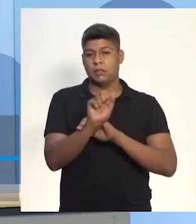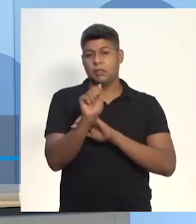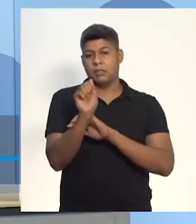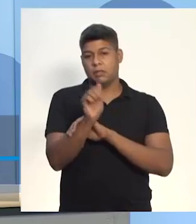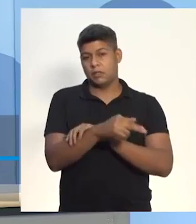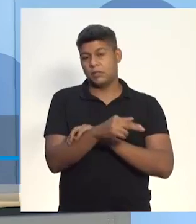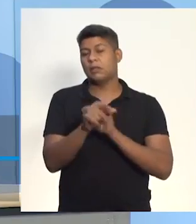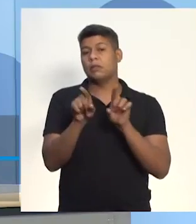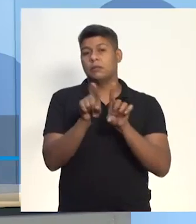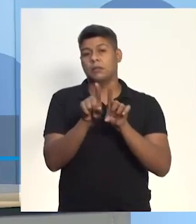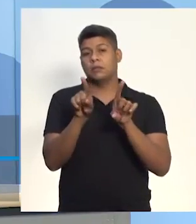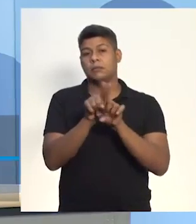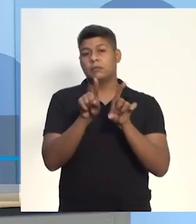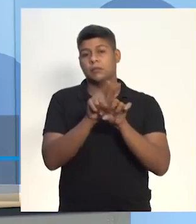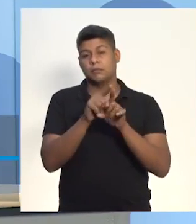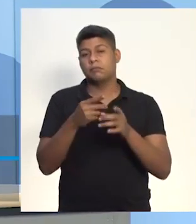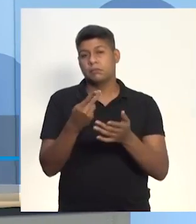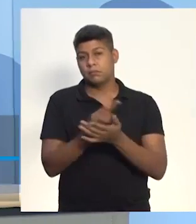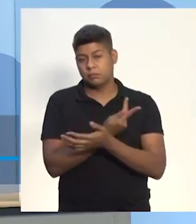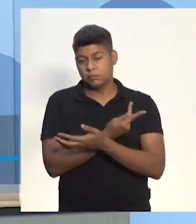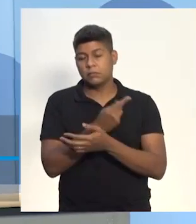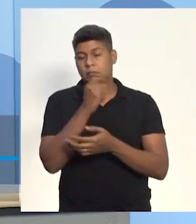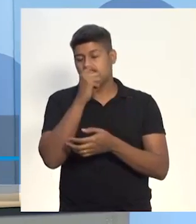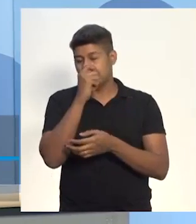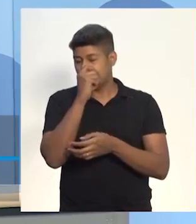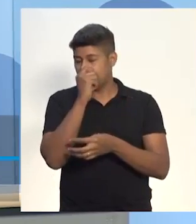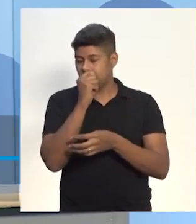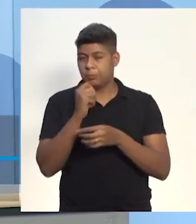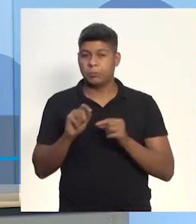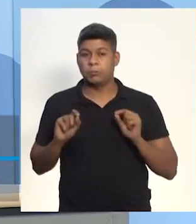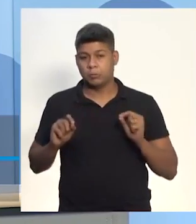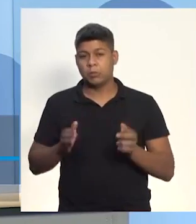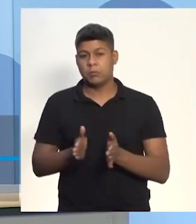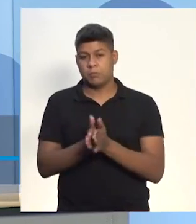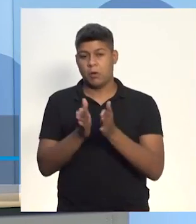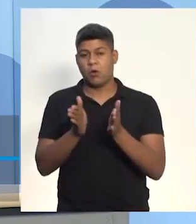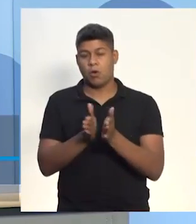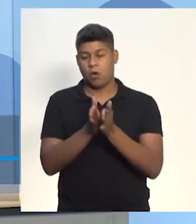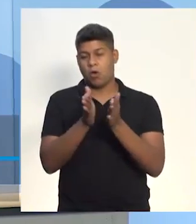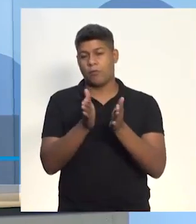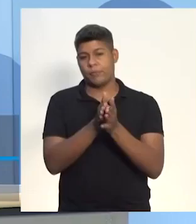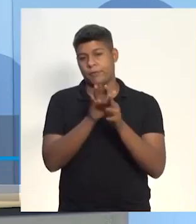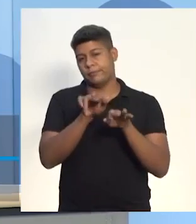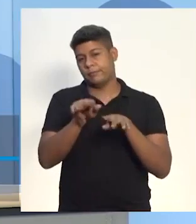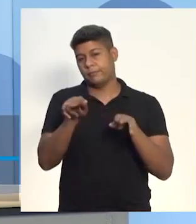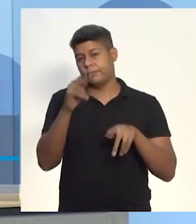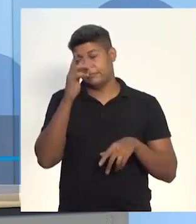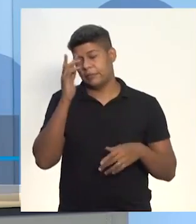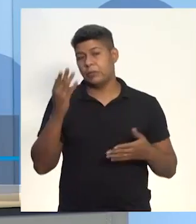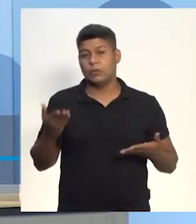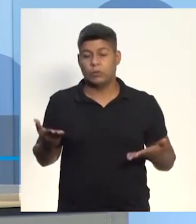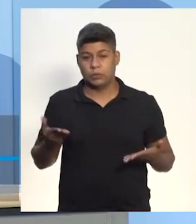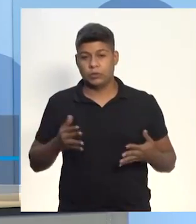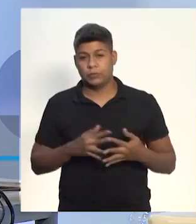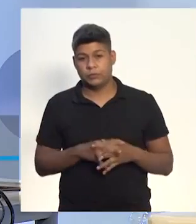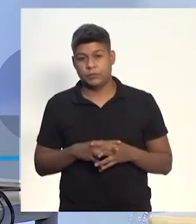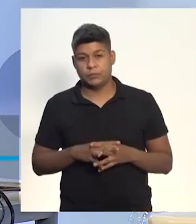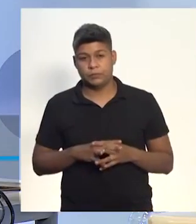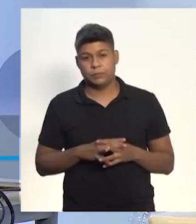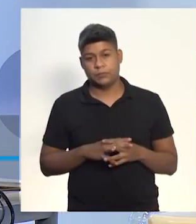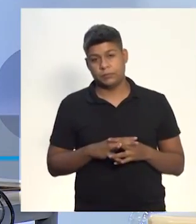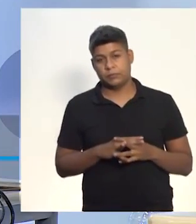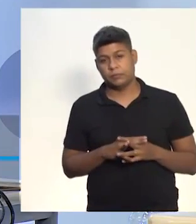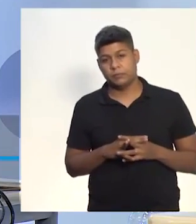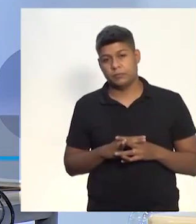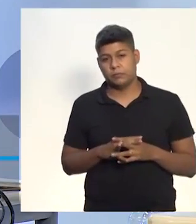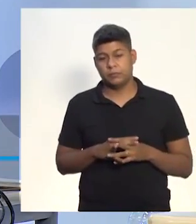como é injusta a situação de miseráveis, de pobreza e miséria de muitas pessoas hoje. E pode